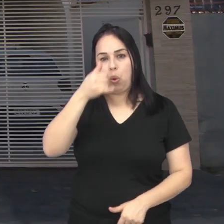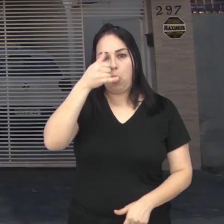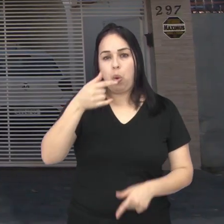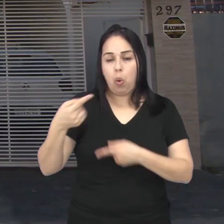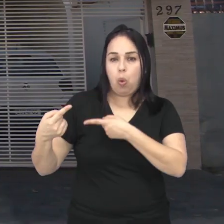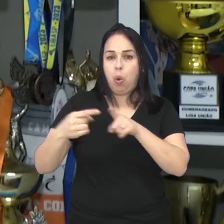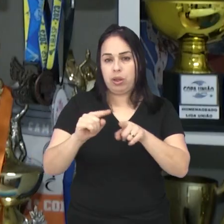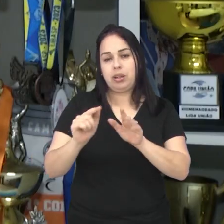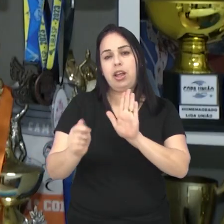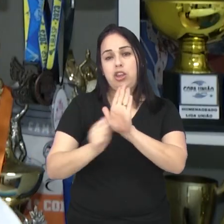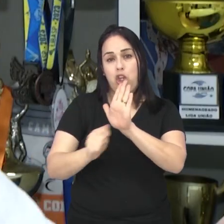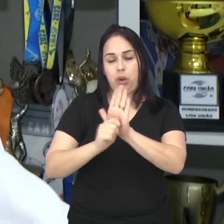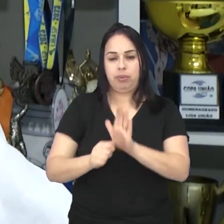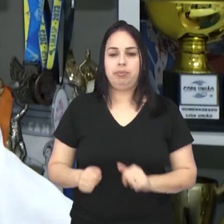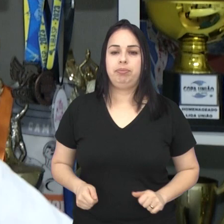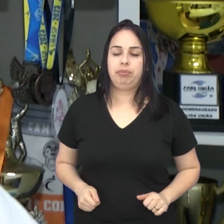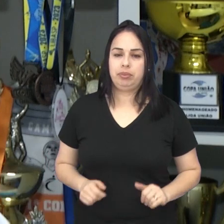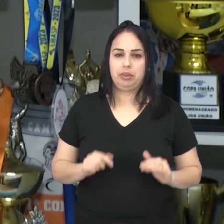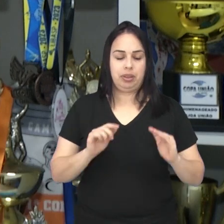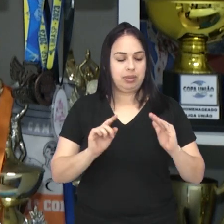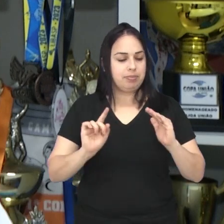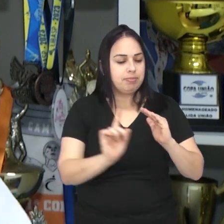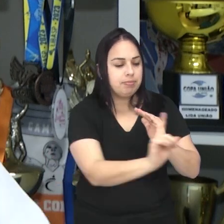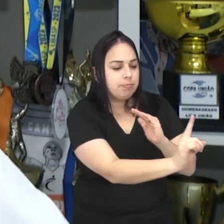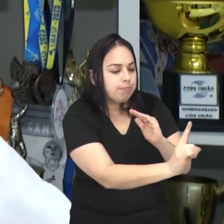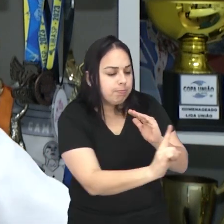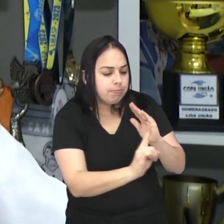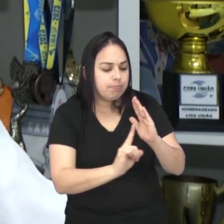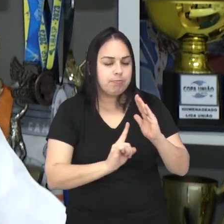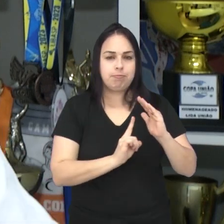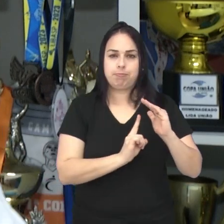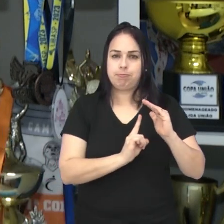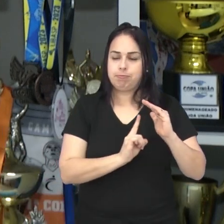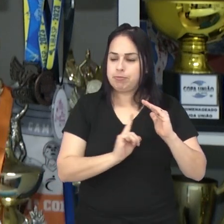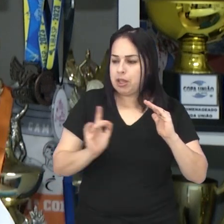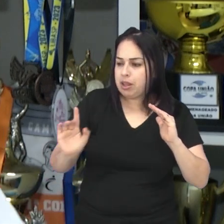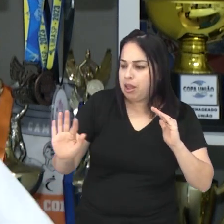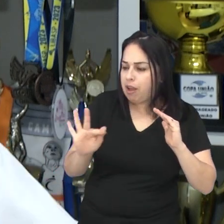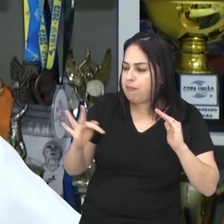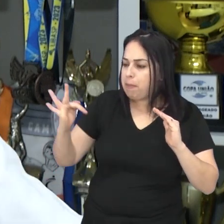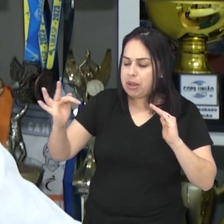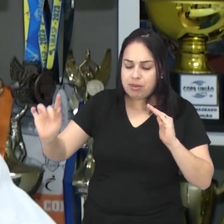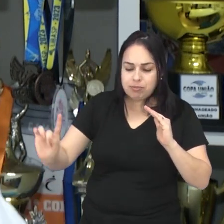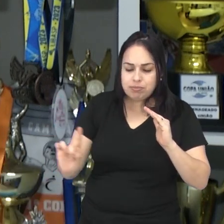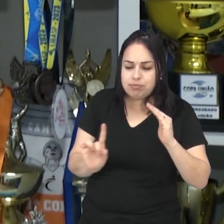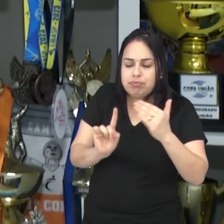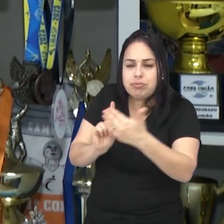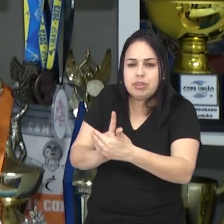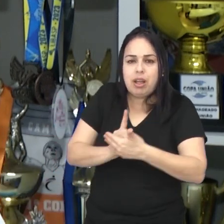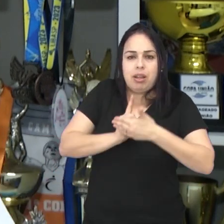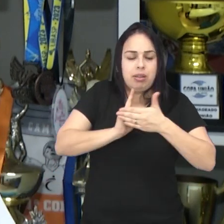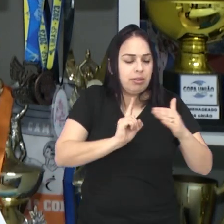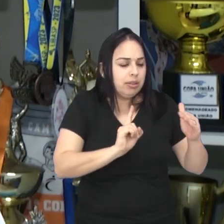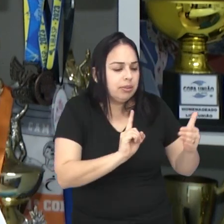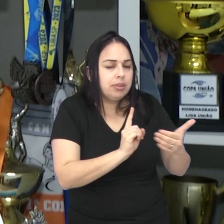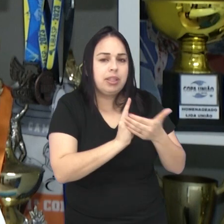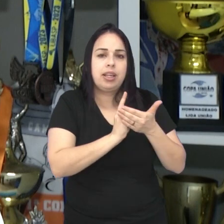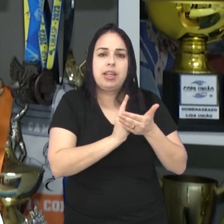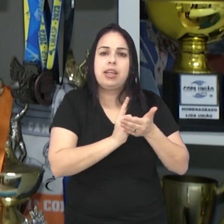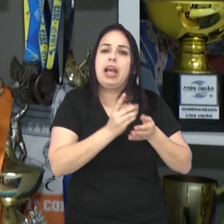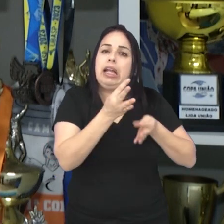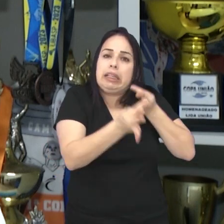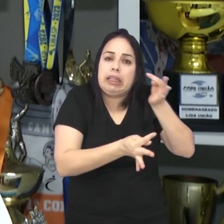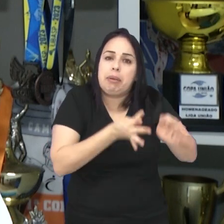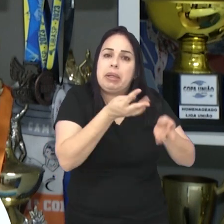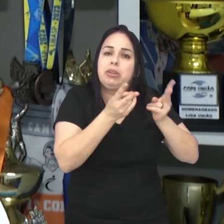às drogas. Uma casa de acolhida que dá suporte para essas pessoas, dá suporte para as suas famílias, que possa continuar